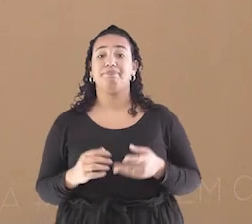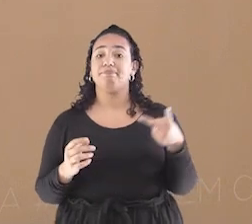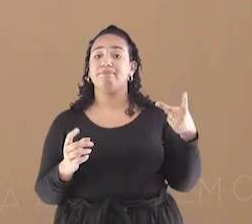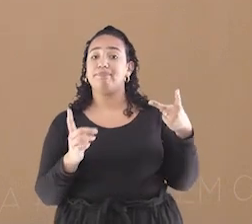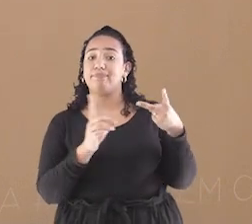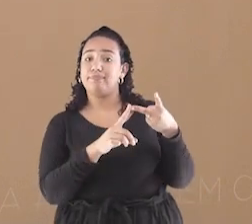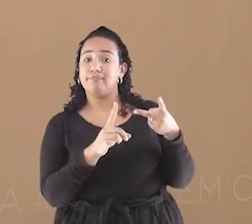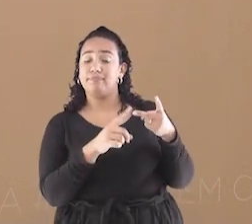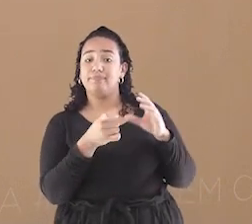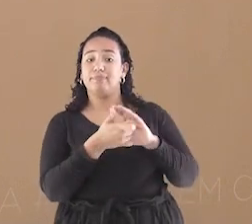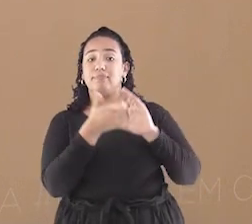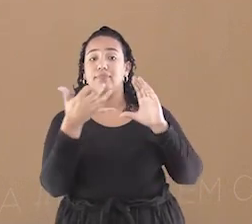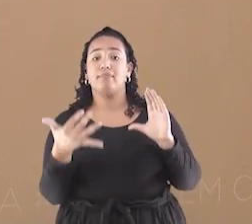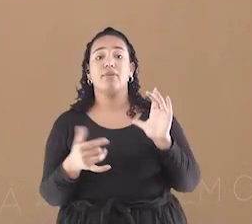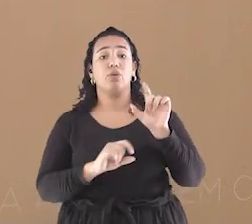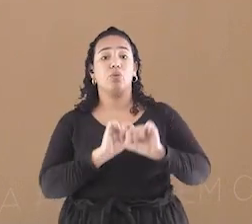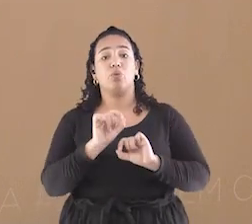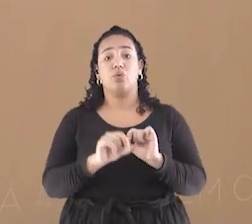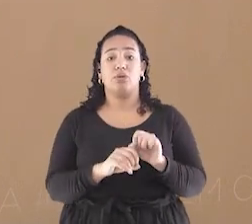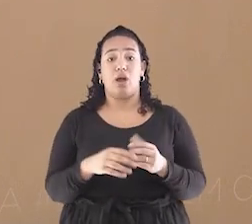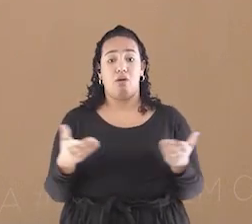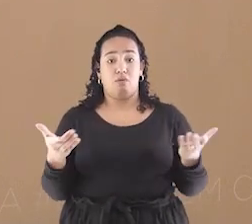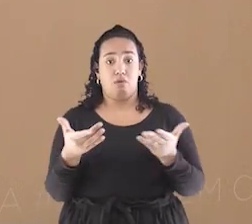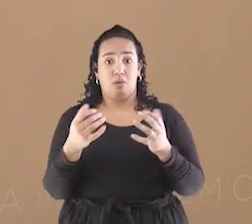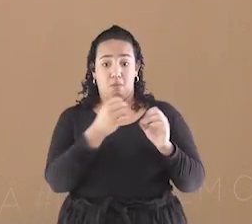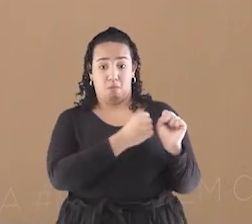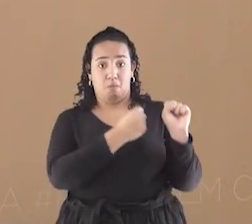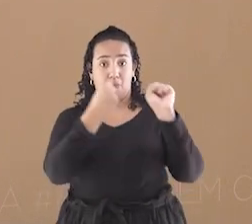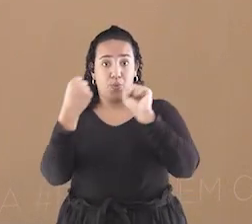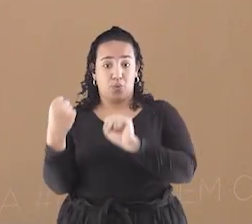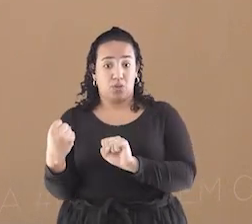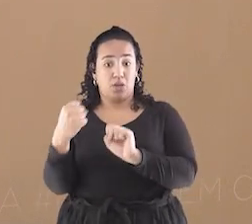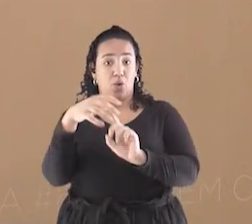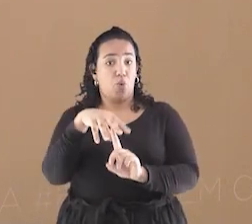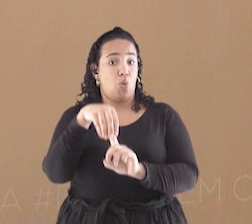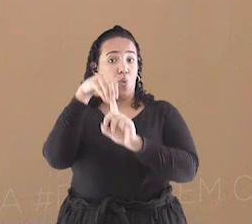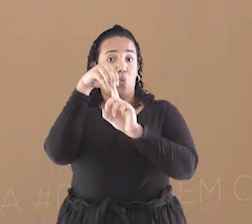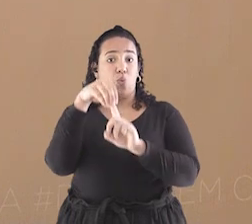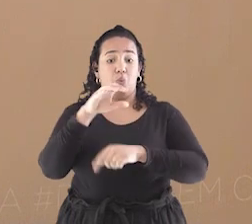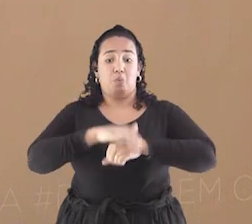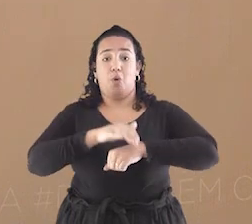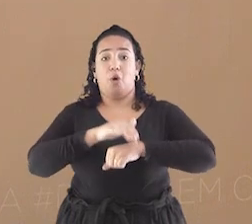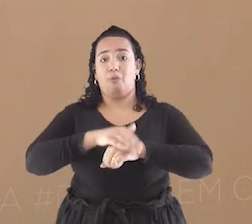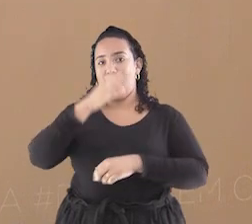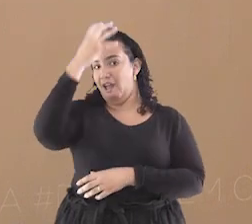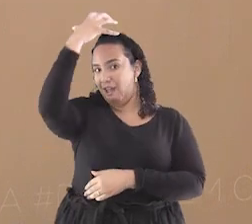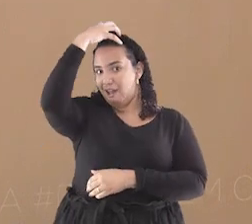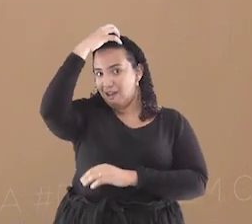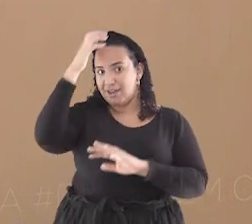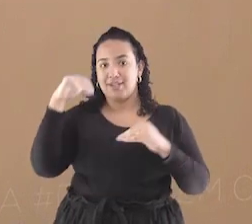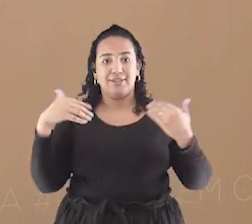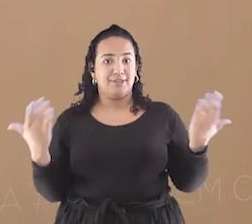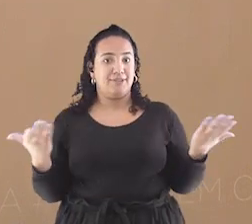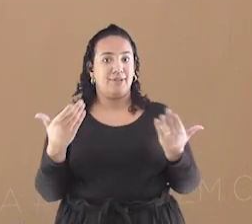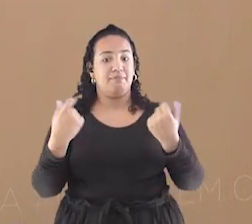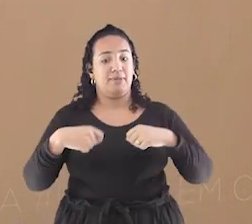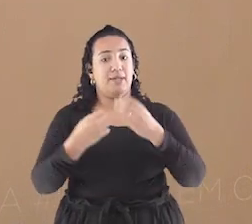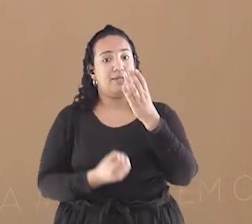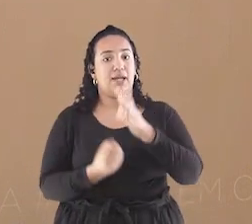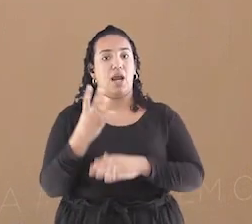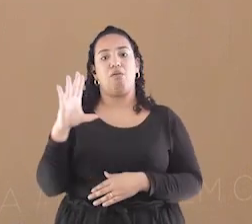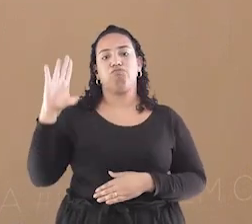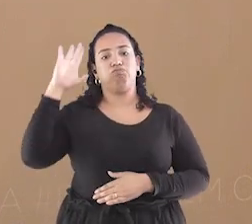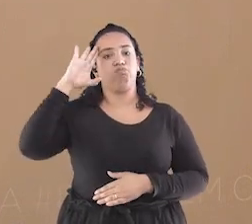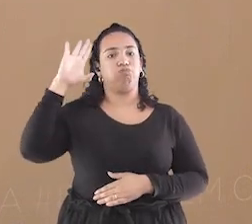o fato de, com o poder centralizado em apenas um lugar, que seria o rei, vai gerar necessidade da criação de um exército que